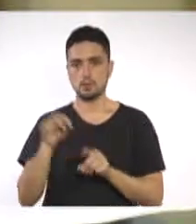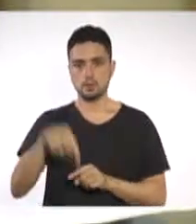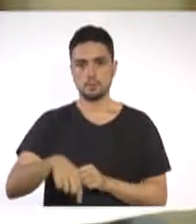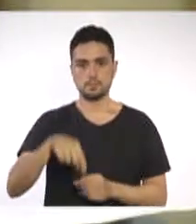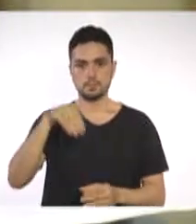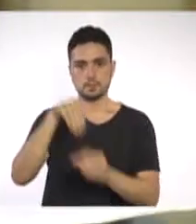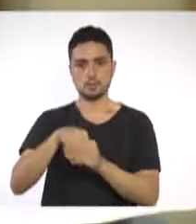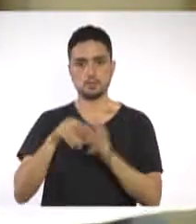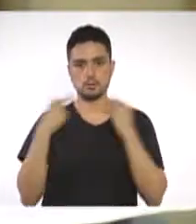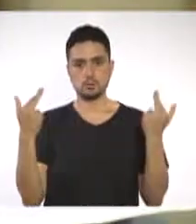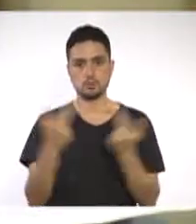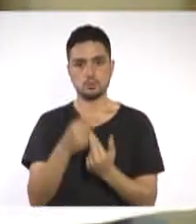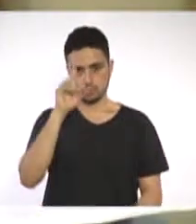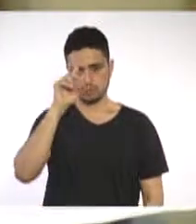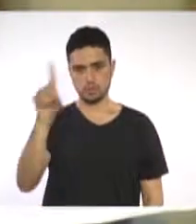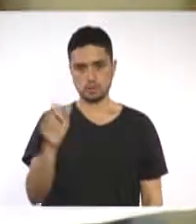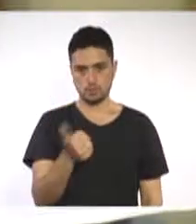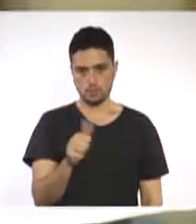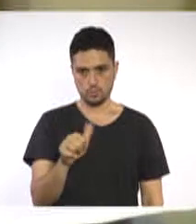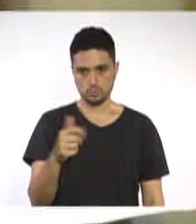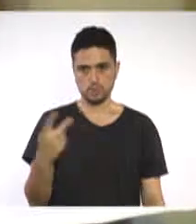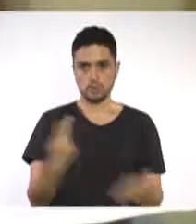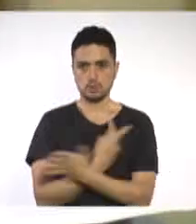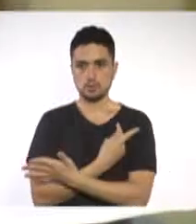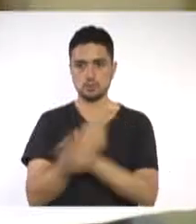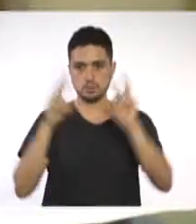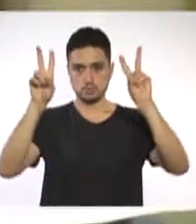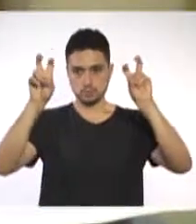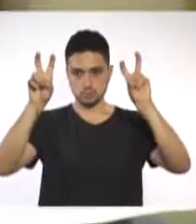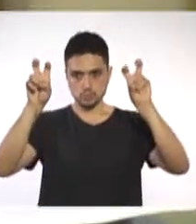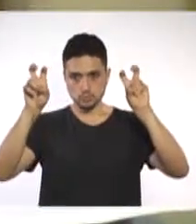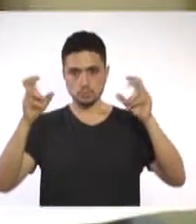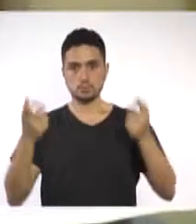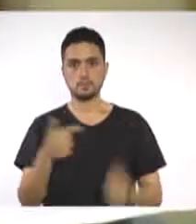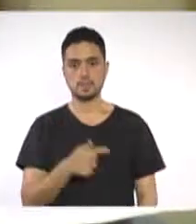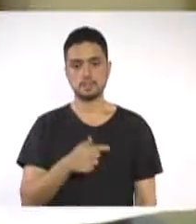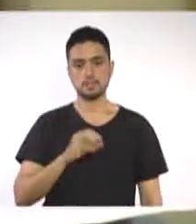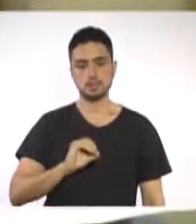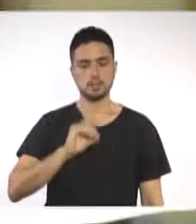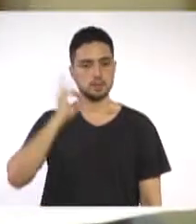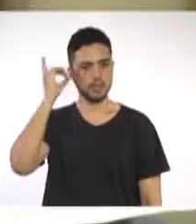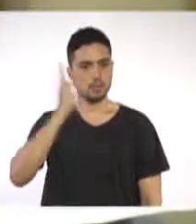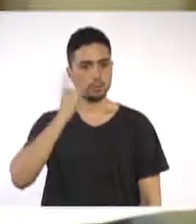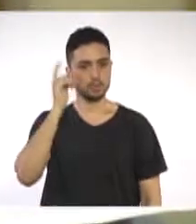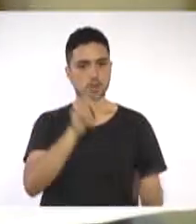11, com a questão específica dos 70 deputados que